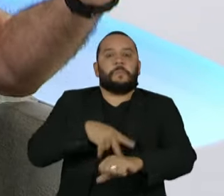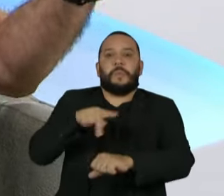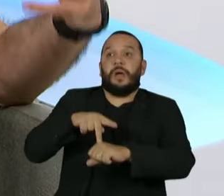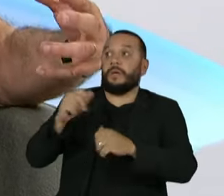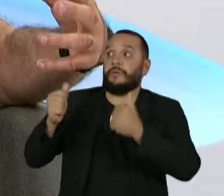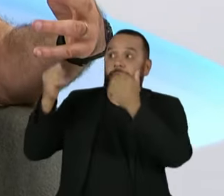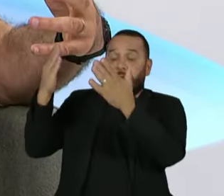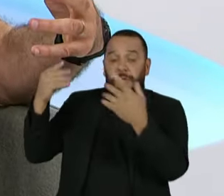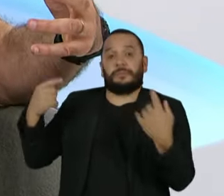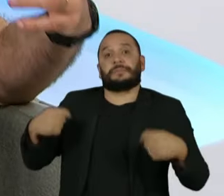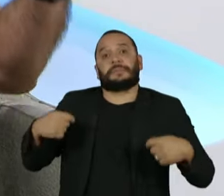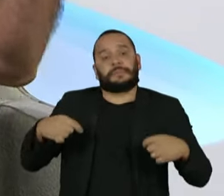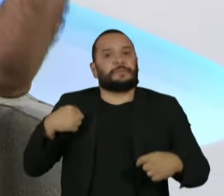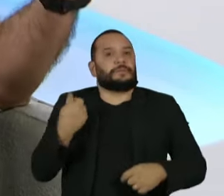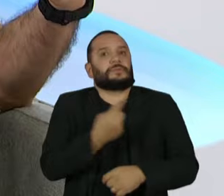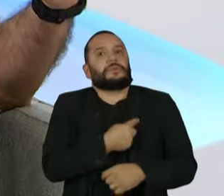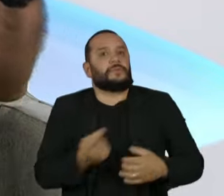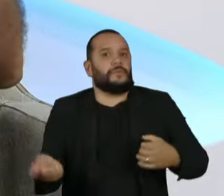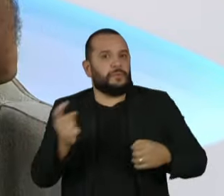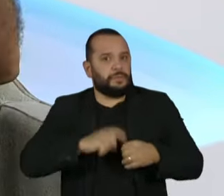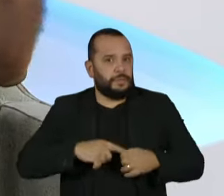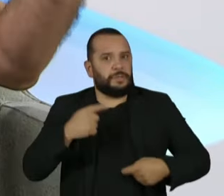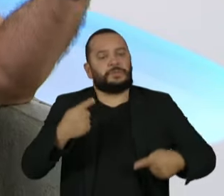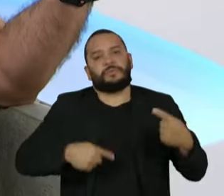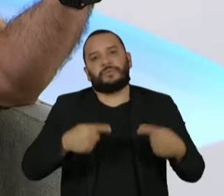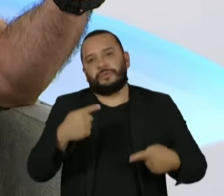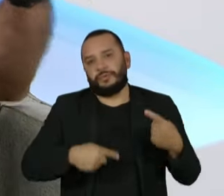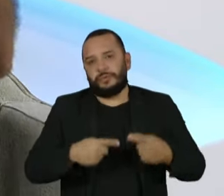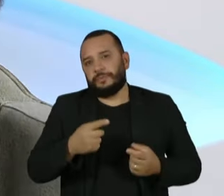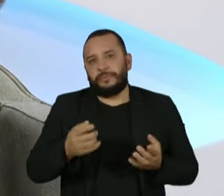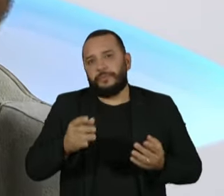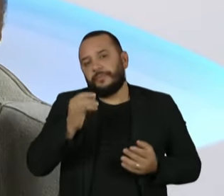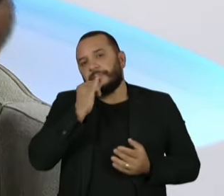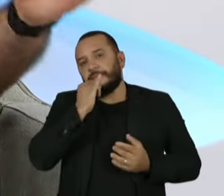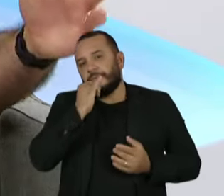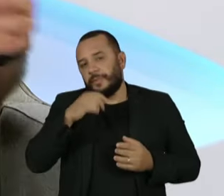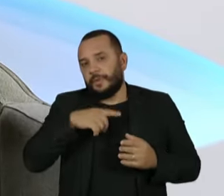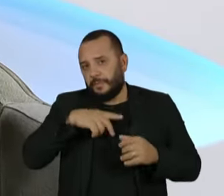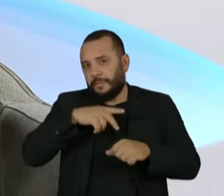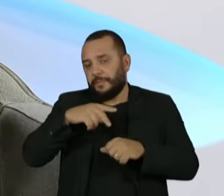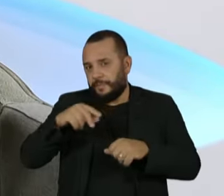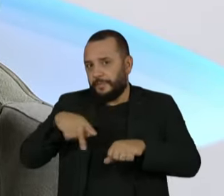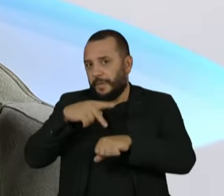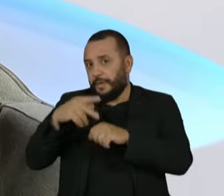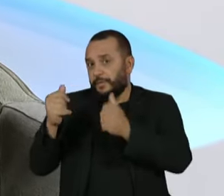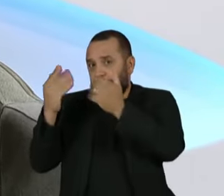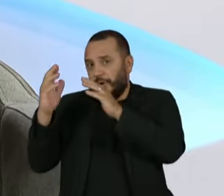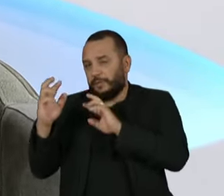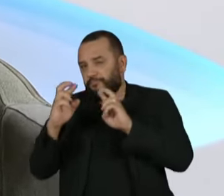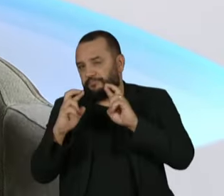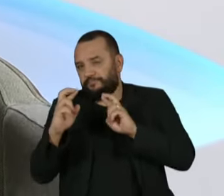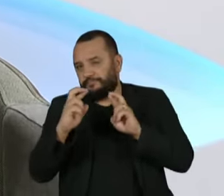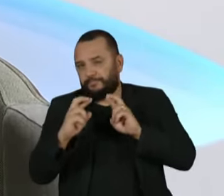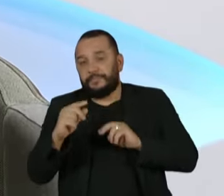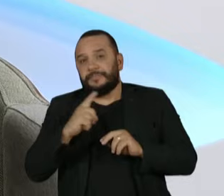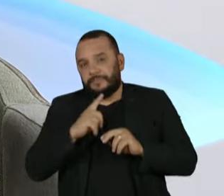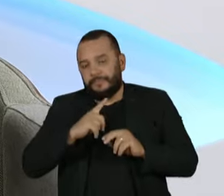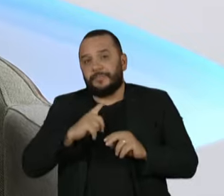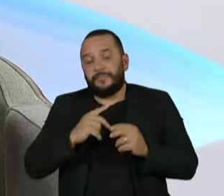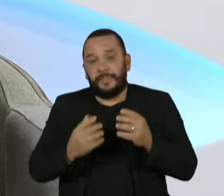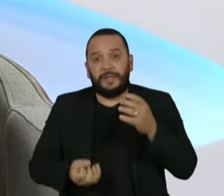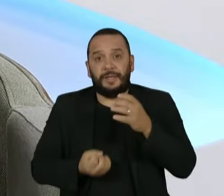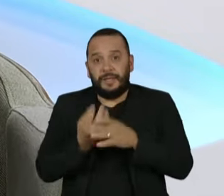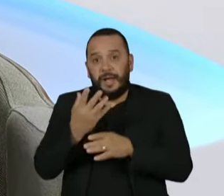Tem que voltar a discutir certos por exemplo observatórios globais Mudando de assunto tenho uma proposta de uma Observatório